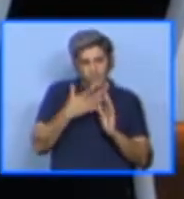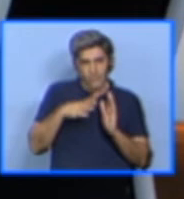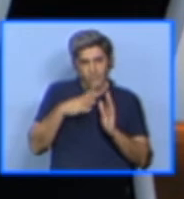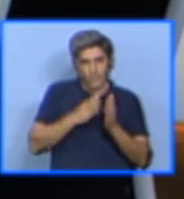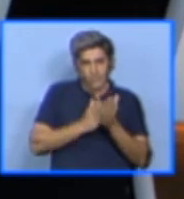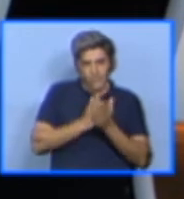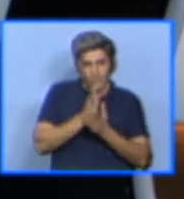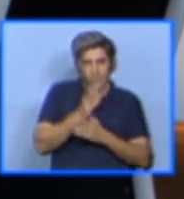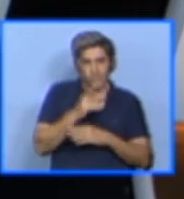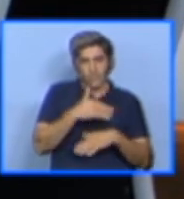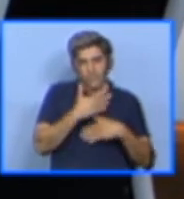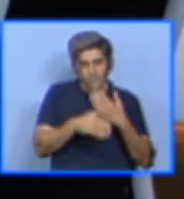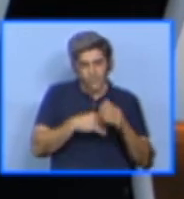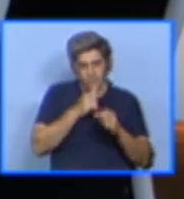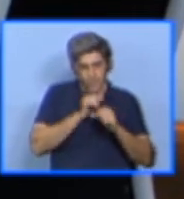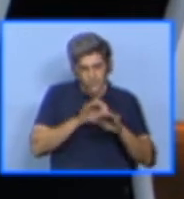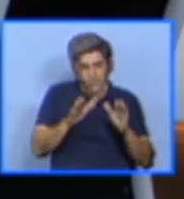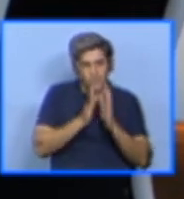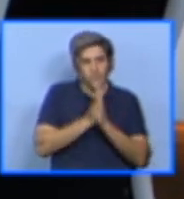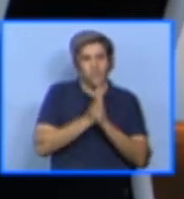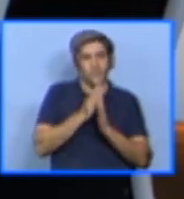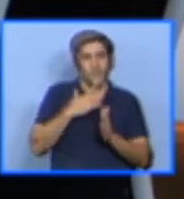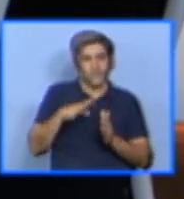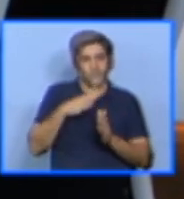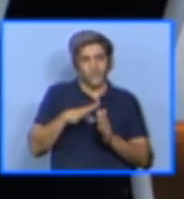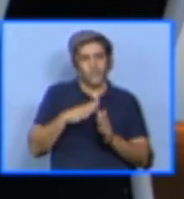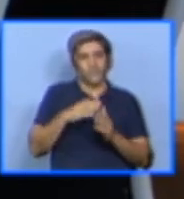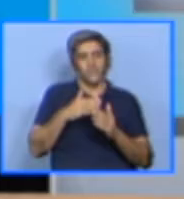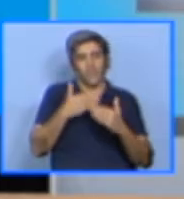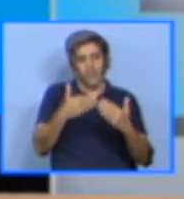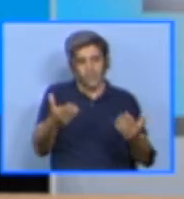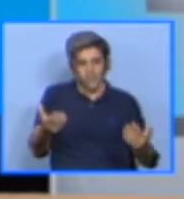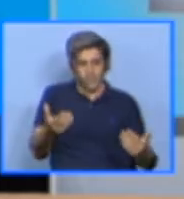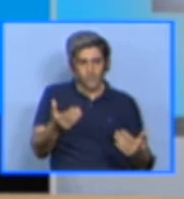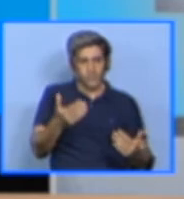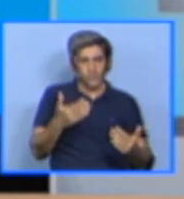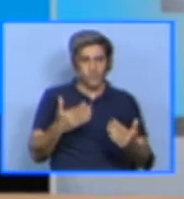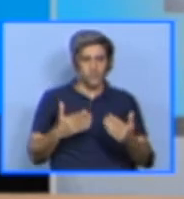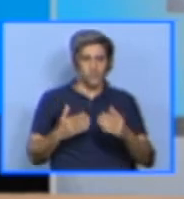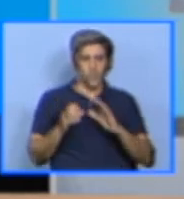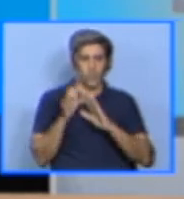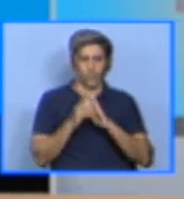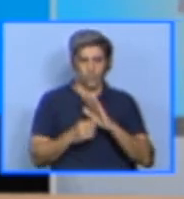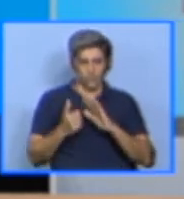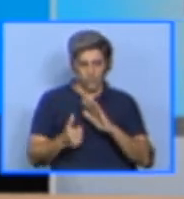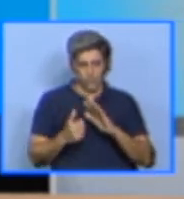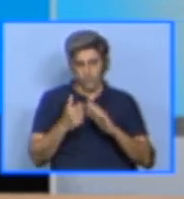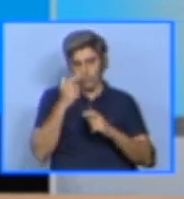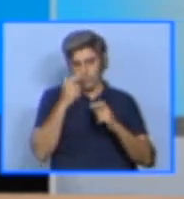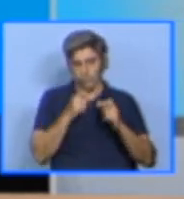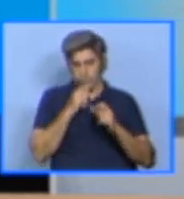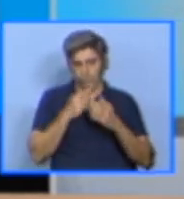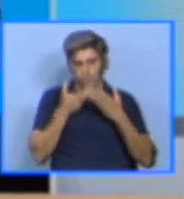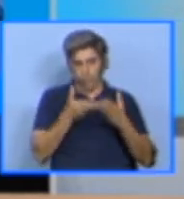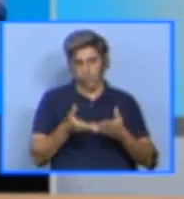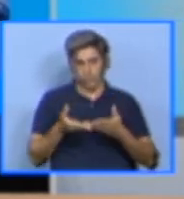presente, levando a mensagem de Deus, levando a que haja as condições para que a população possa ser